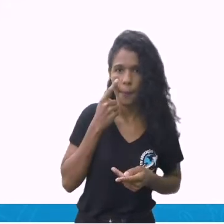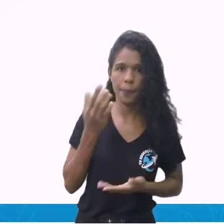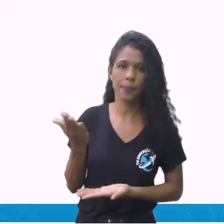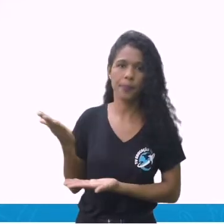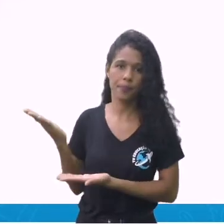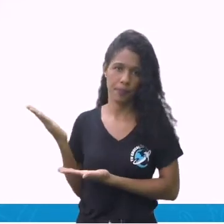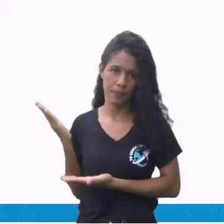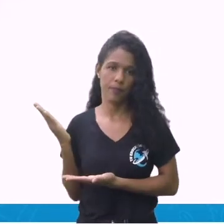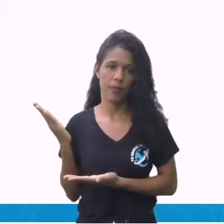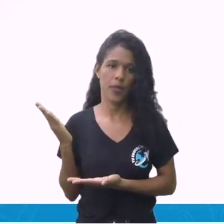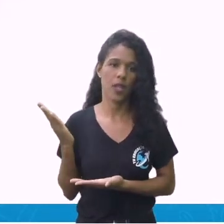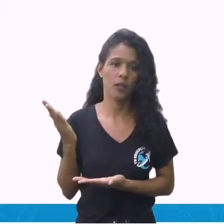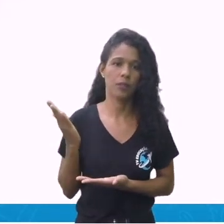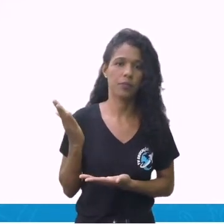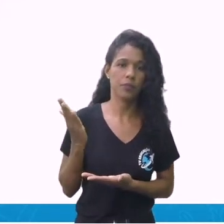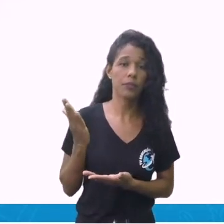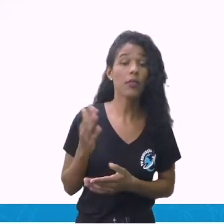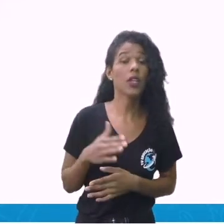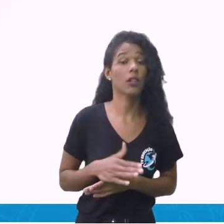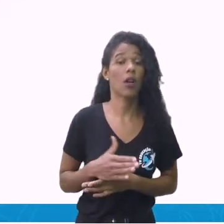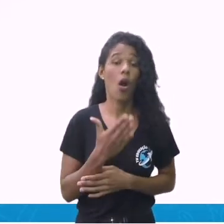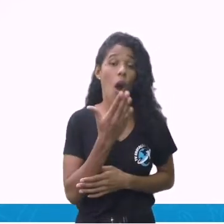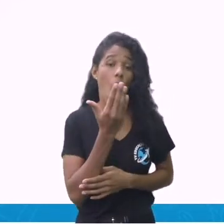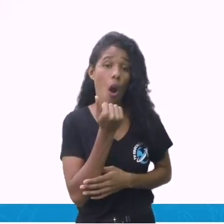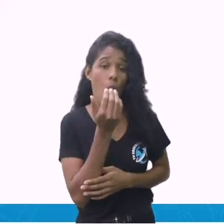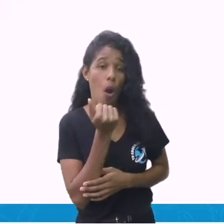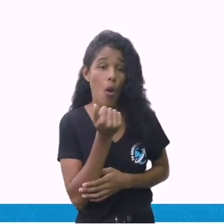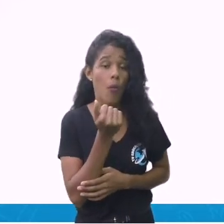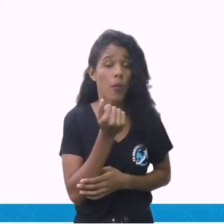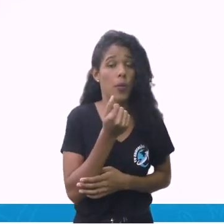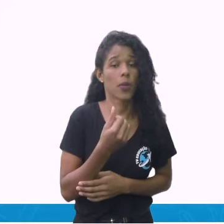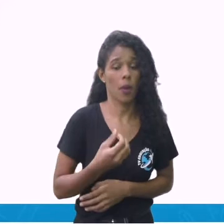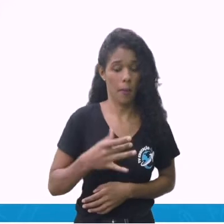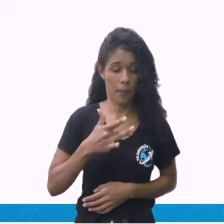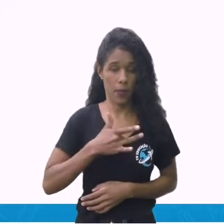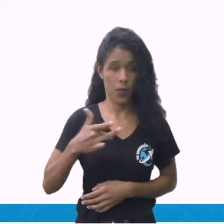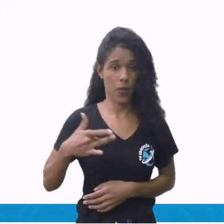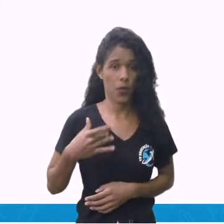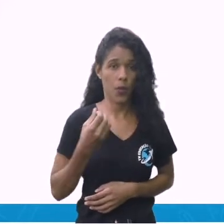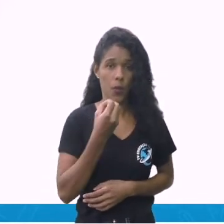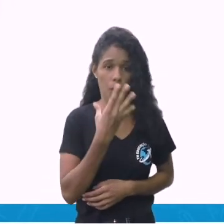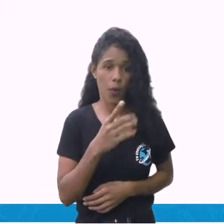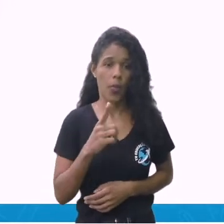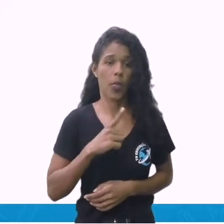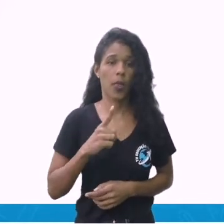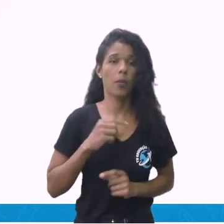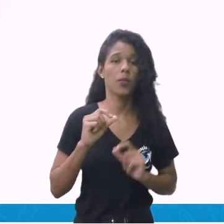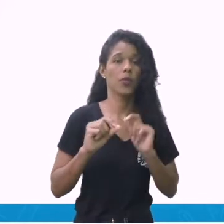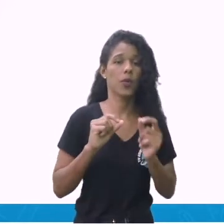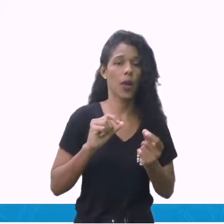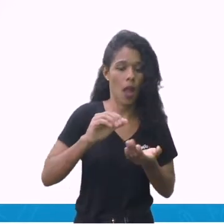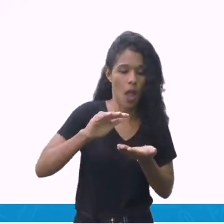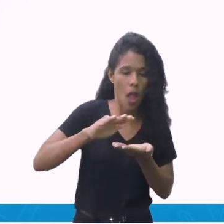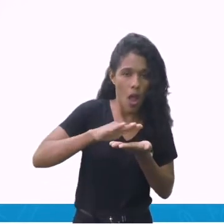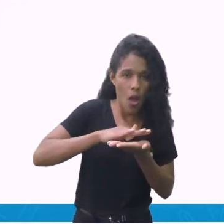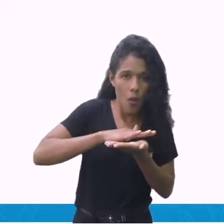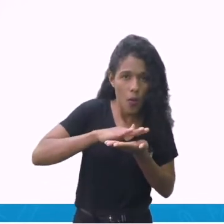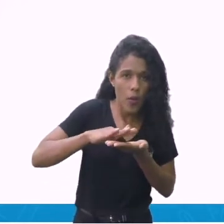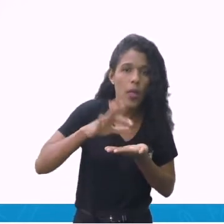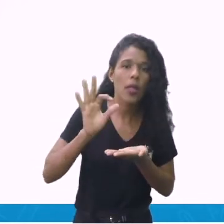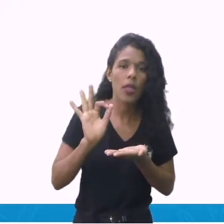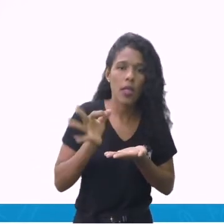refeições, saudável. Então, nós temos aí a quantidade exata e temos aí vários